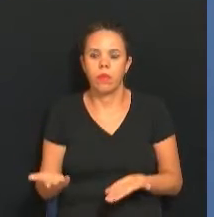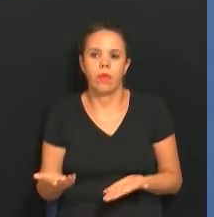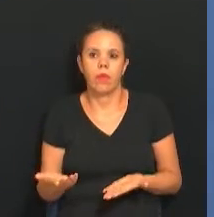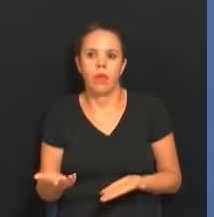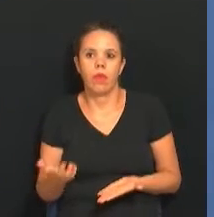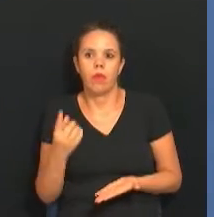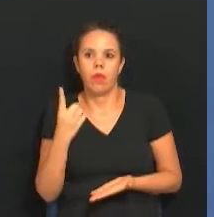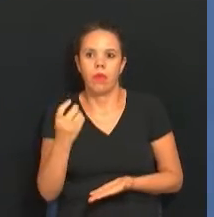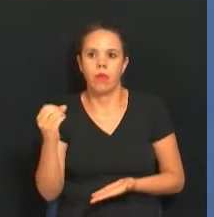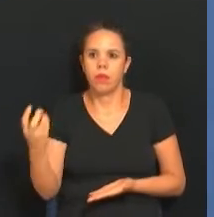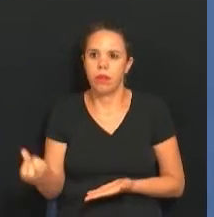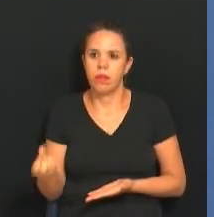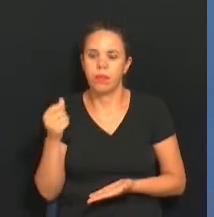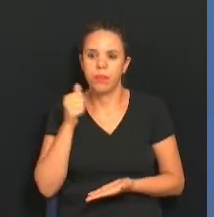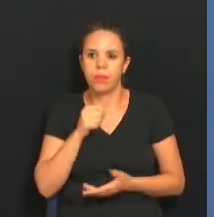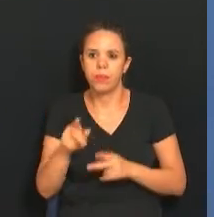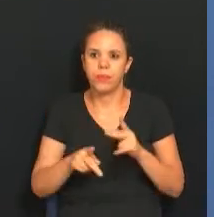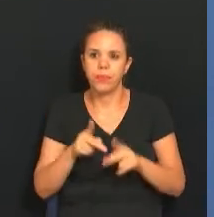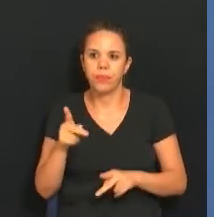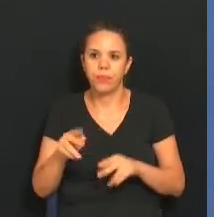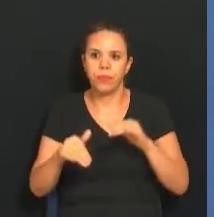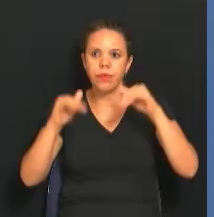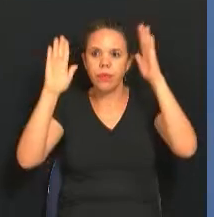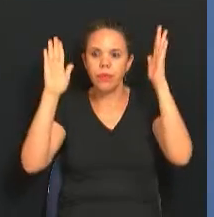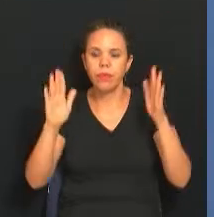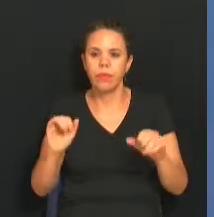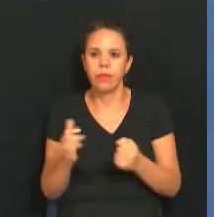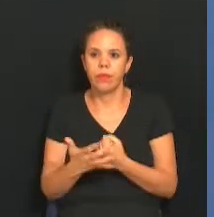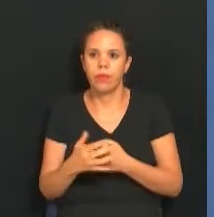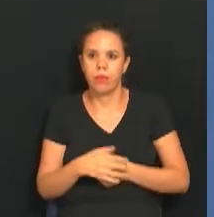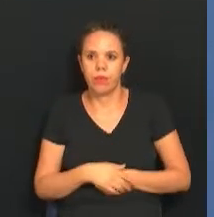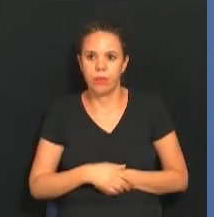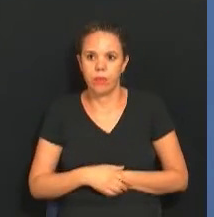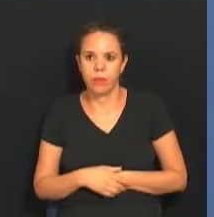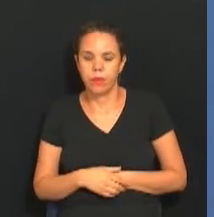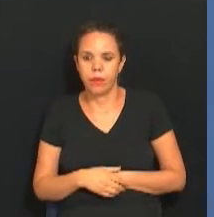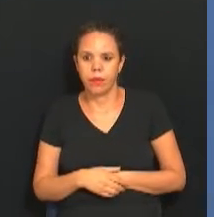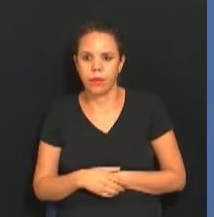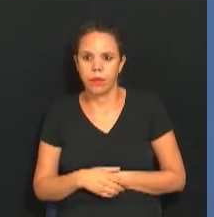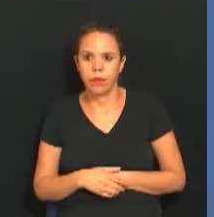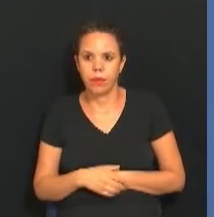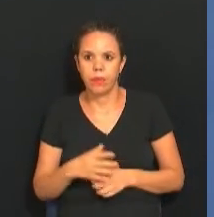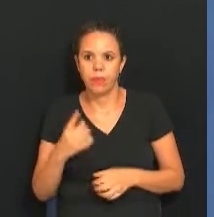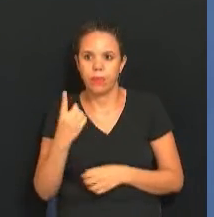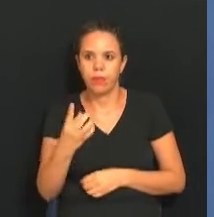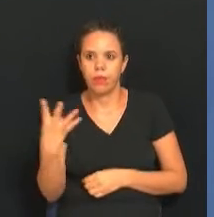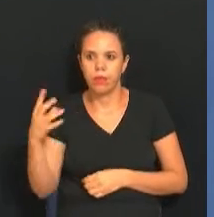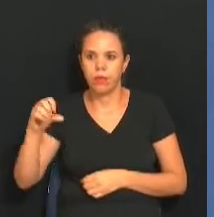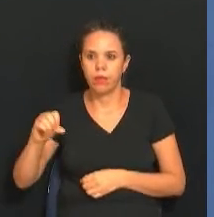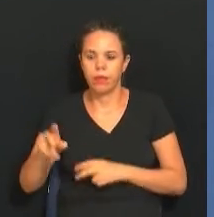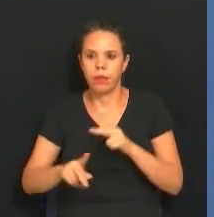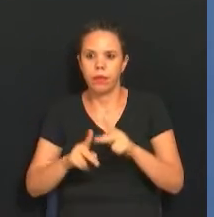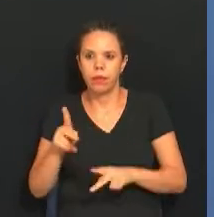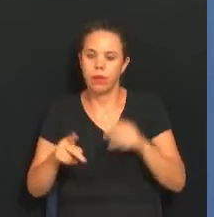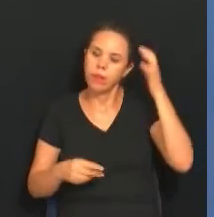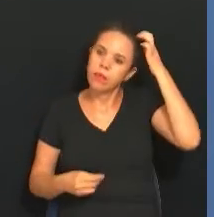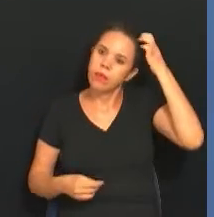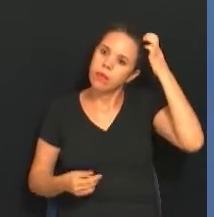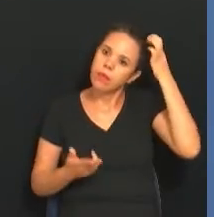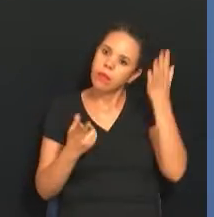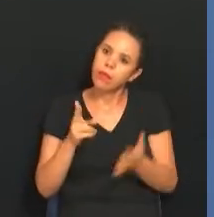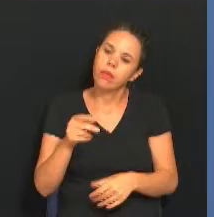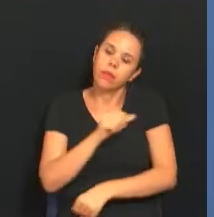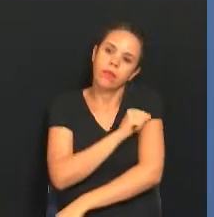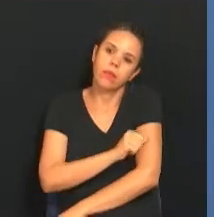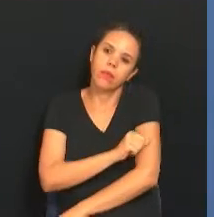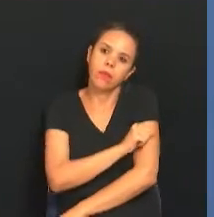106 eram de pacientes adultos com covid-19 e ainda 149 pacientes estão leitos de enfermaria